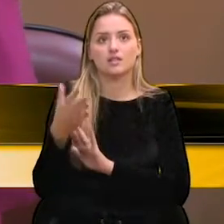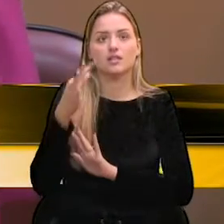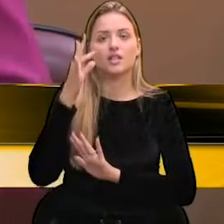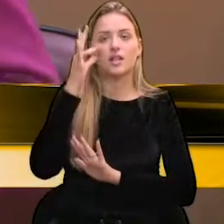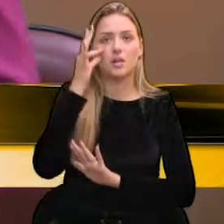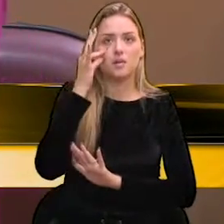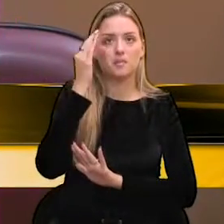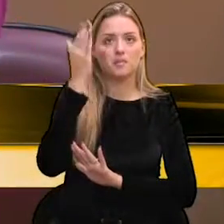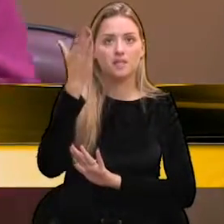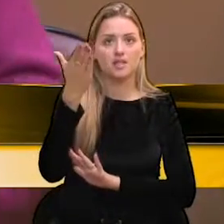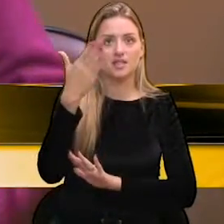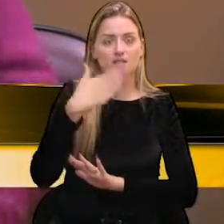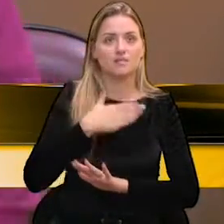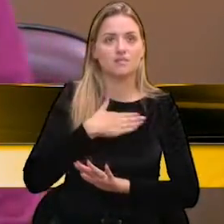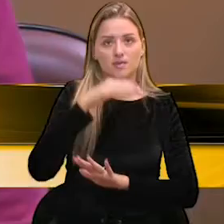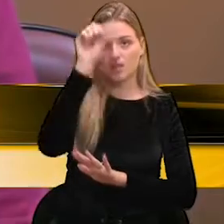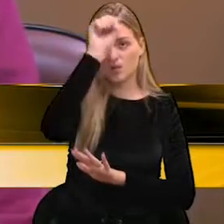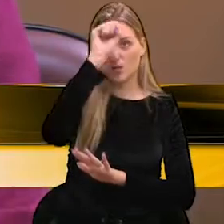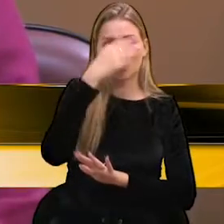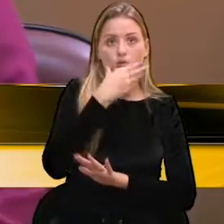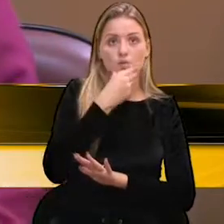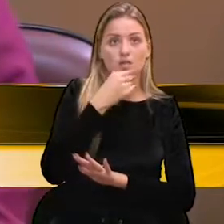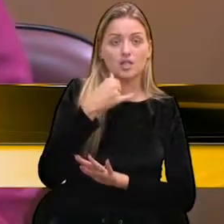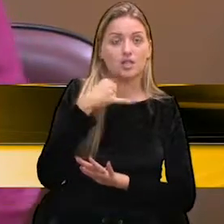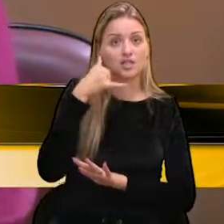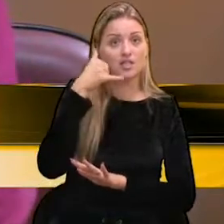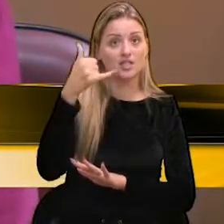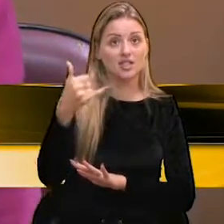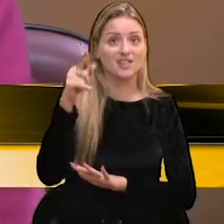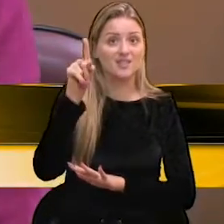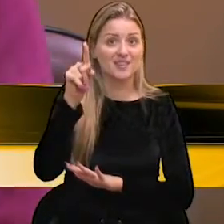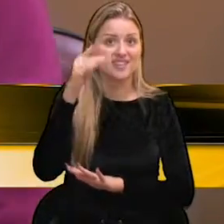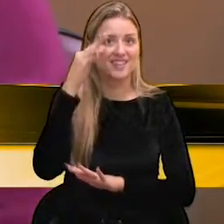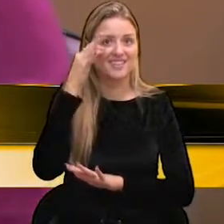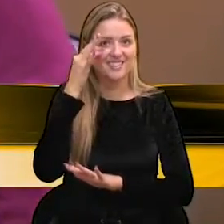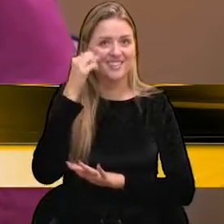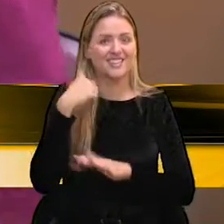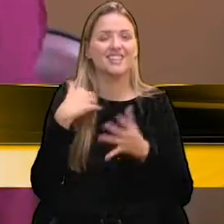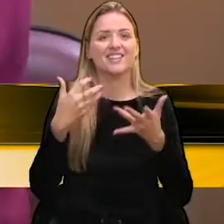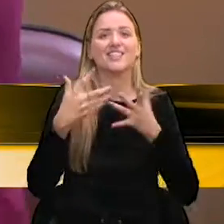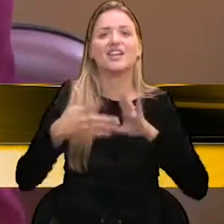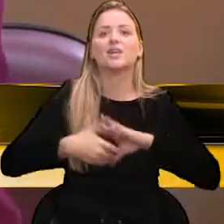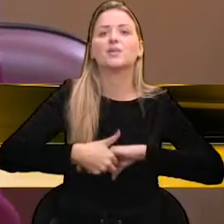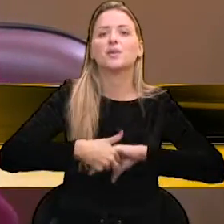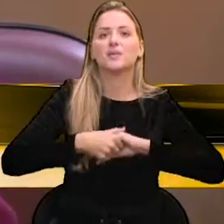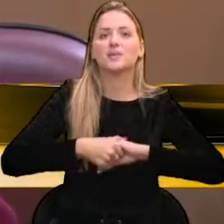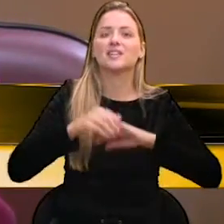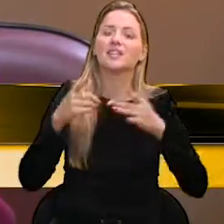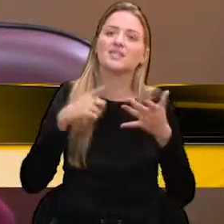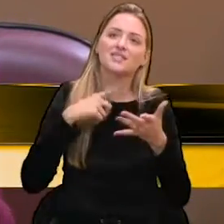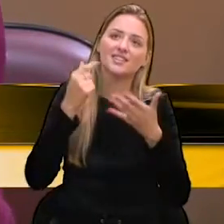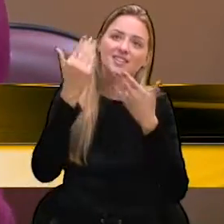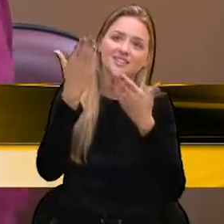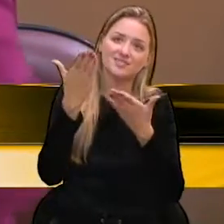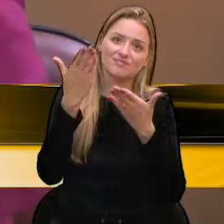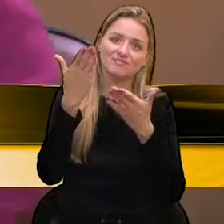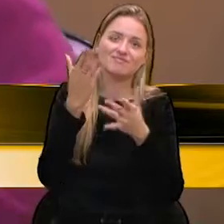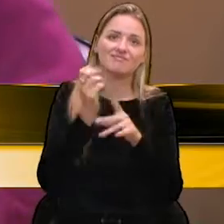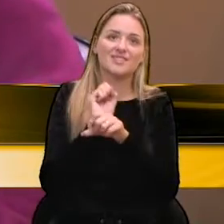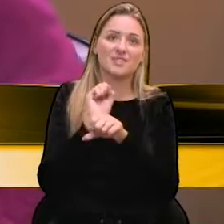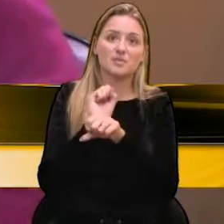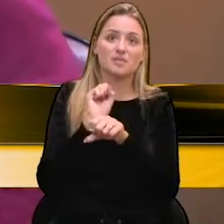presente aqui. Até o meu sobrinho, que conhecia ela, tinha ligado para ela para se fazer presente. Então, quero cumprimentar por ter ficado aqui praticamente toda